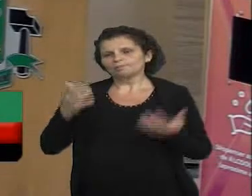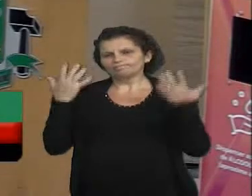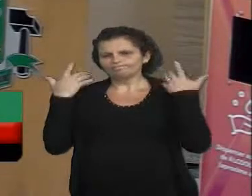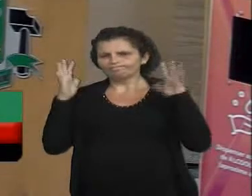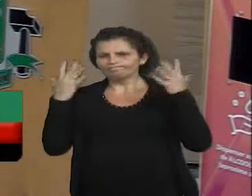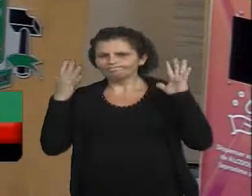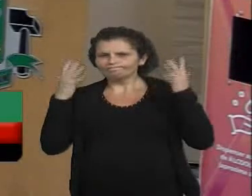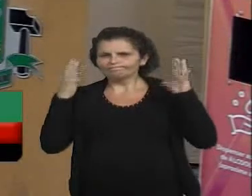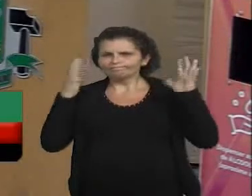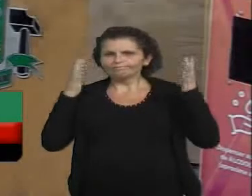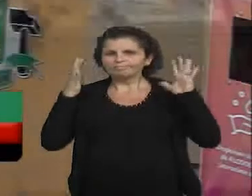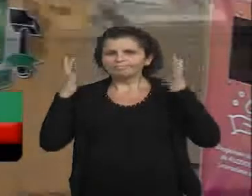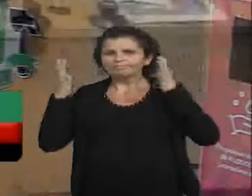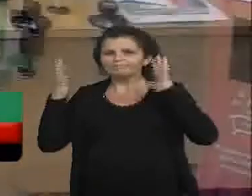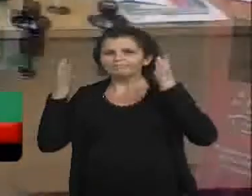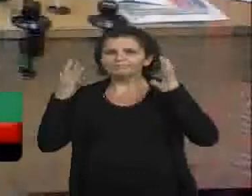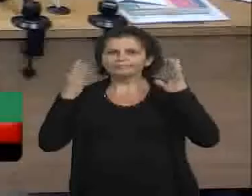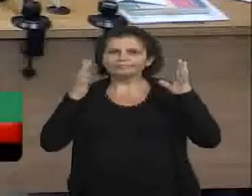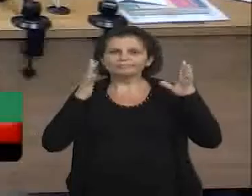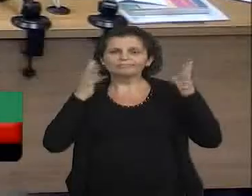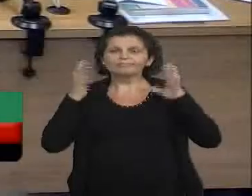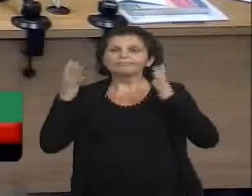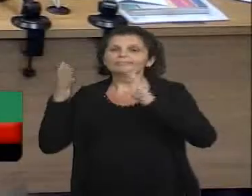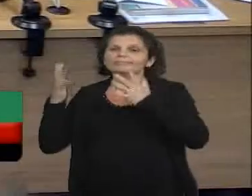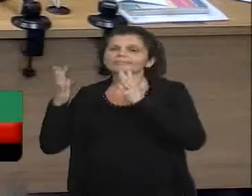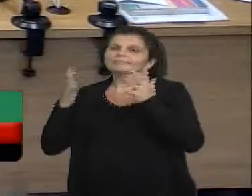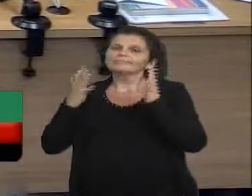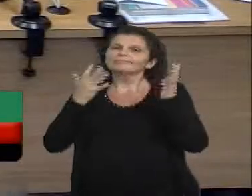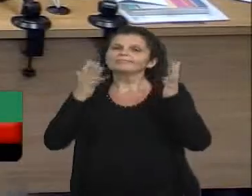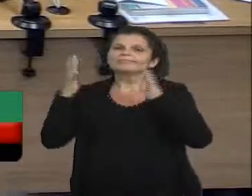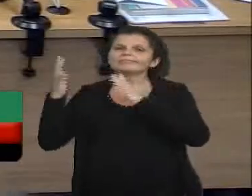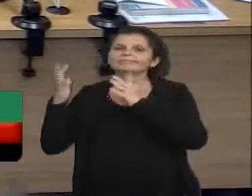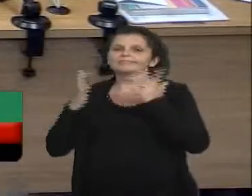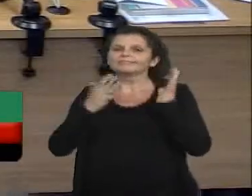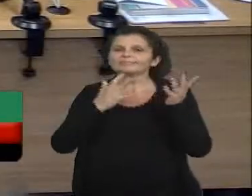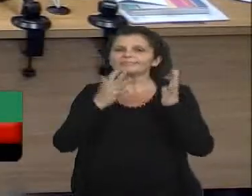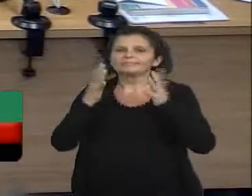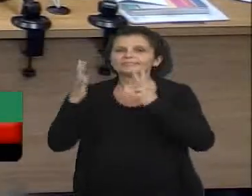de palmas ao homenageado de hoje.